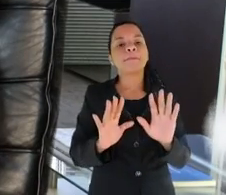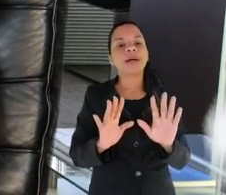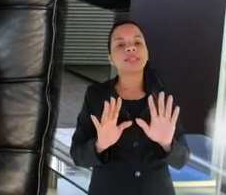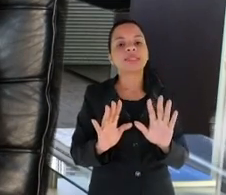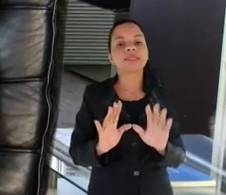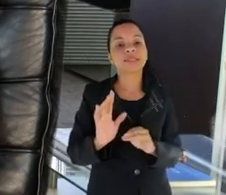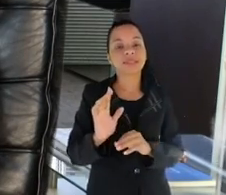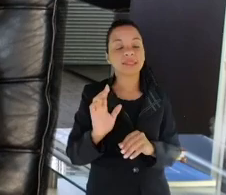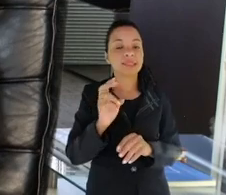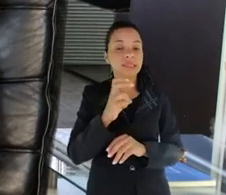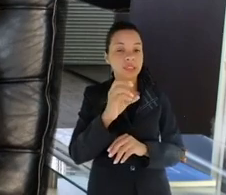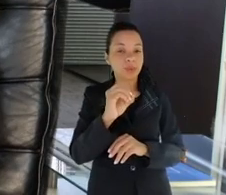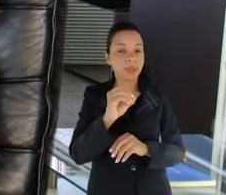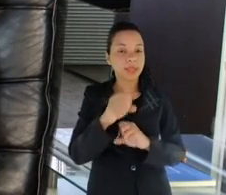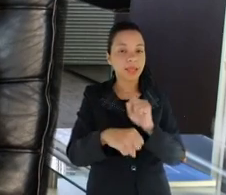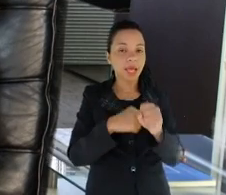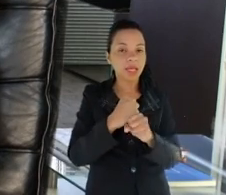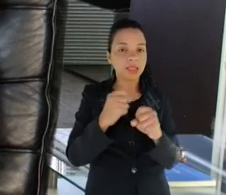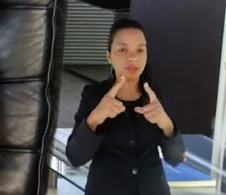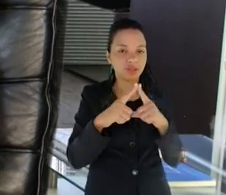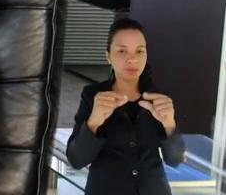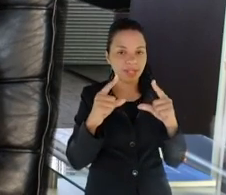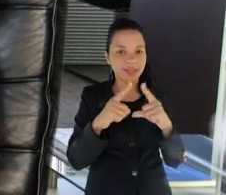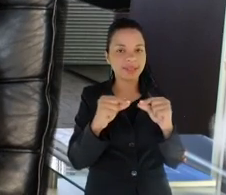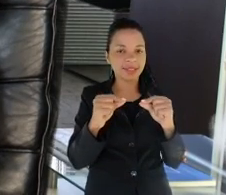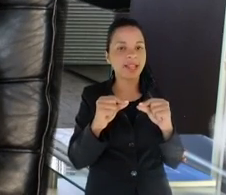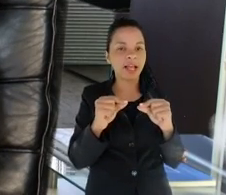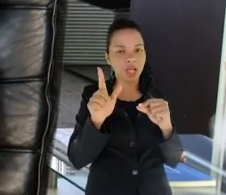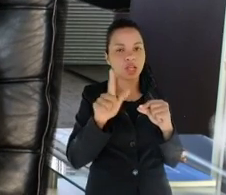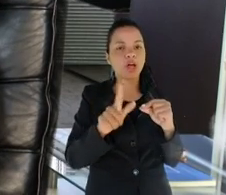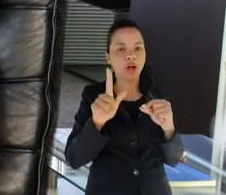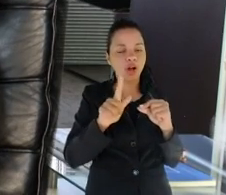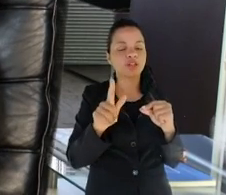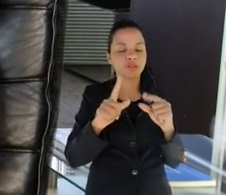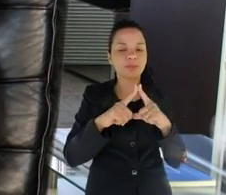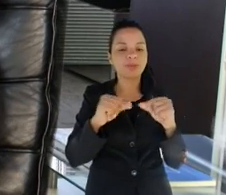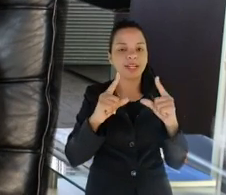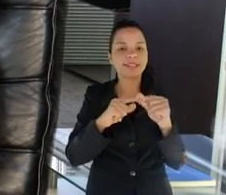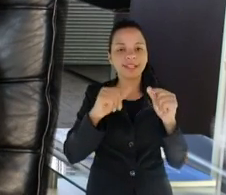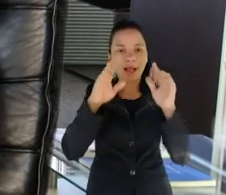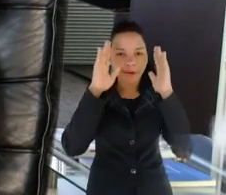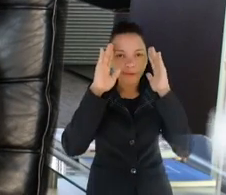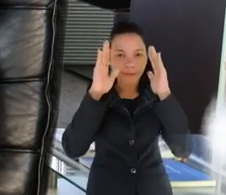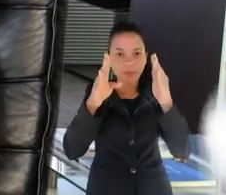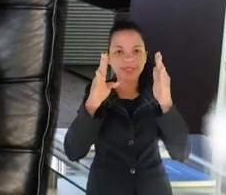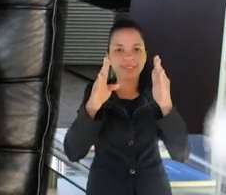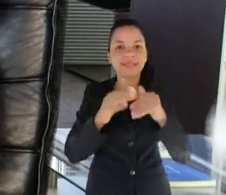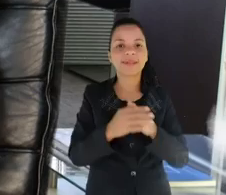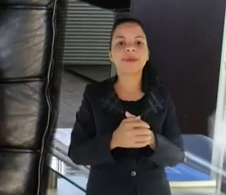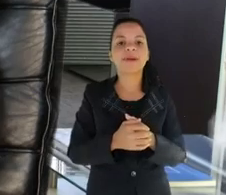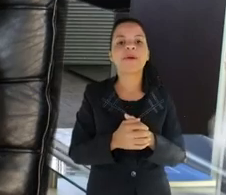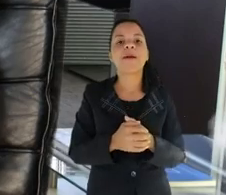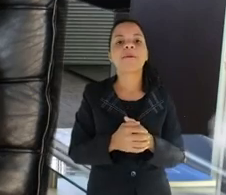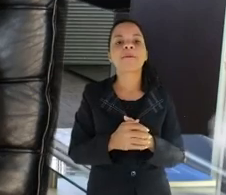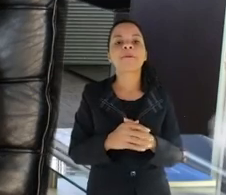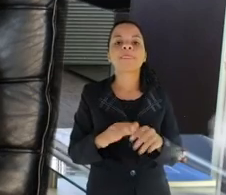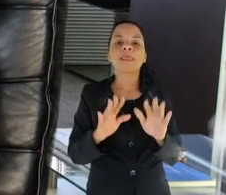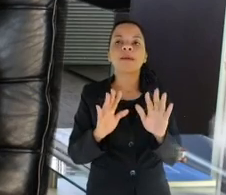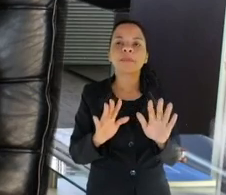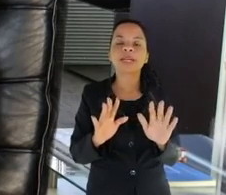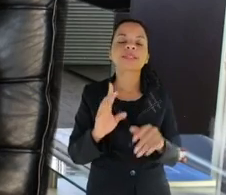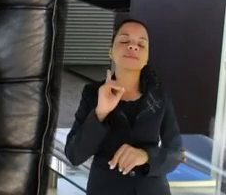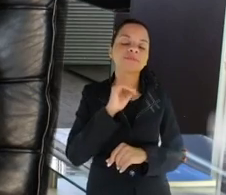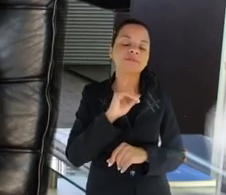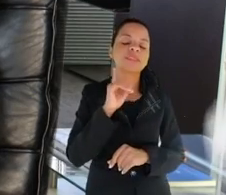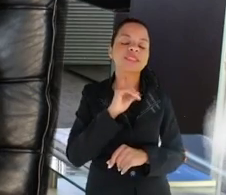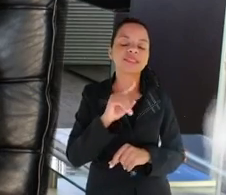Brasília, Brasília predominou, é claro, porque já é uma vida aqui, né? Mas Minas